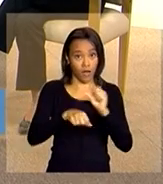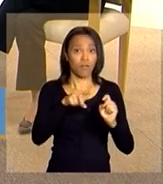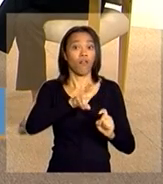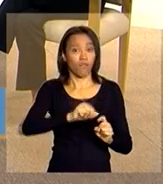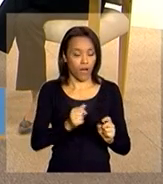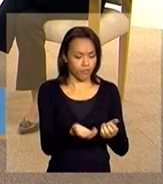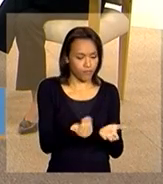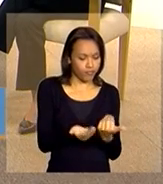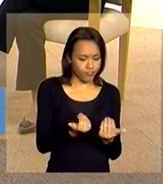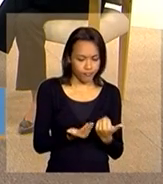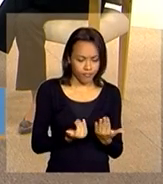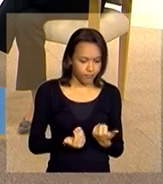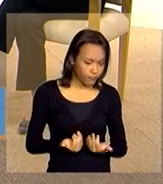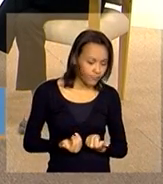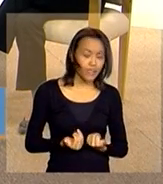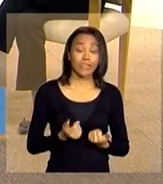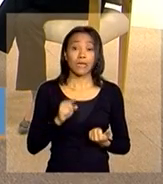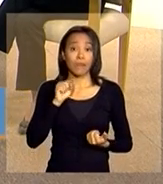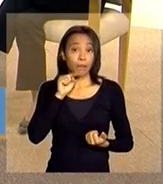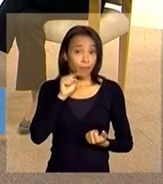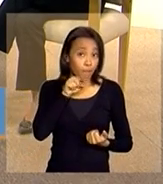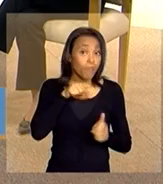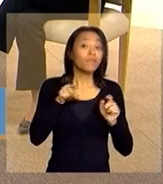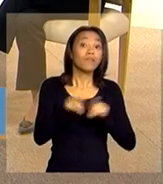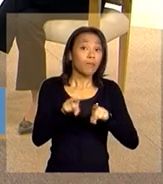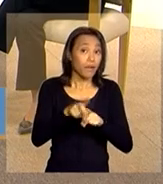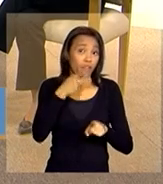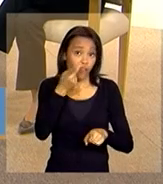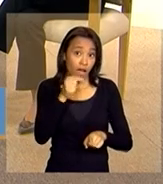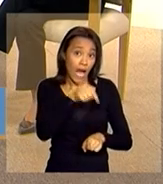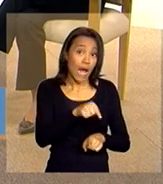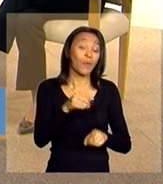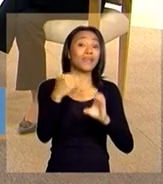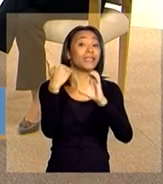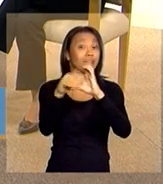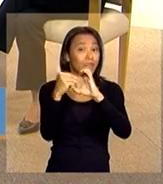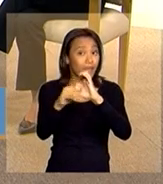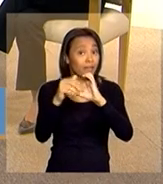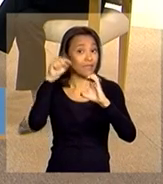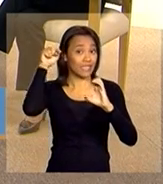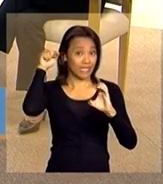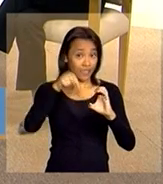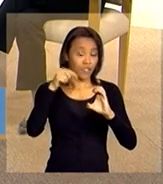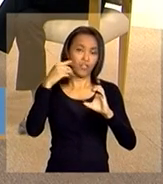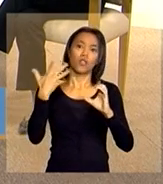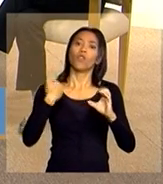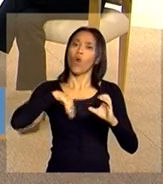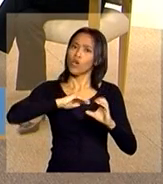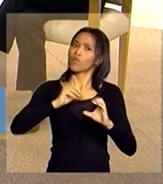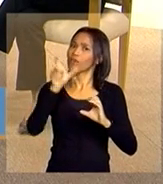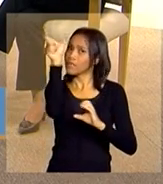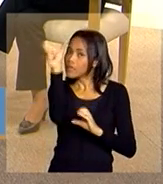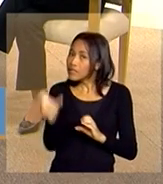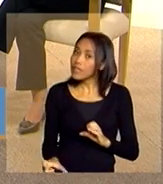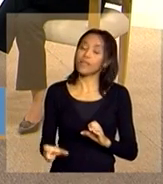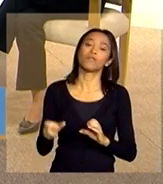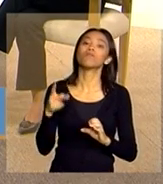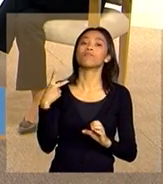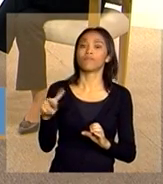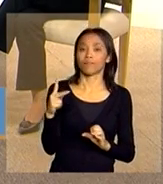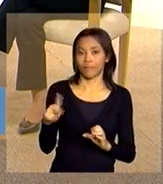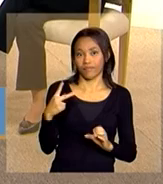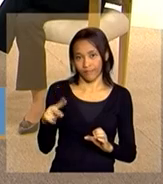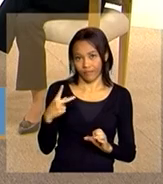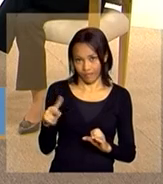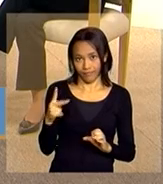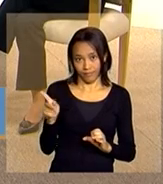as atualizações destaco aqui novamente a opção de e-mail que neste caso como estamos falando de pessoa física é o endereço